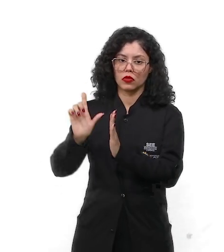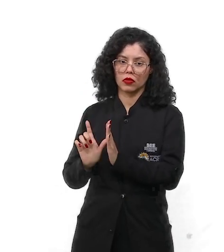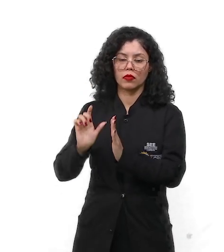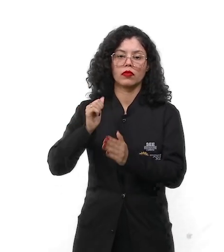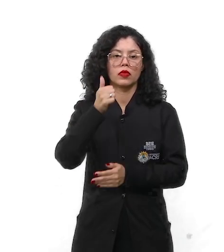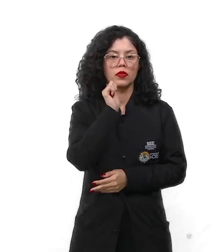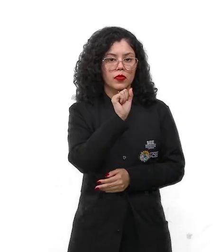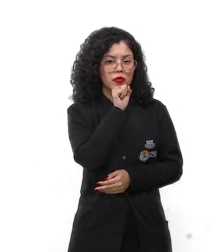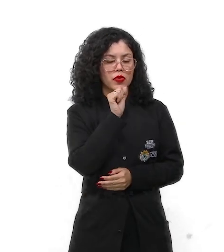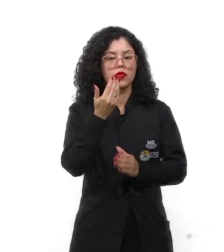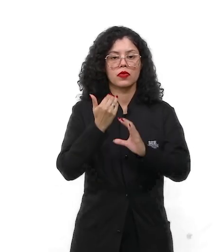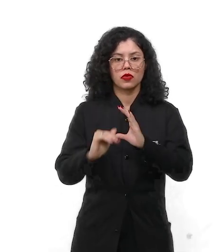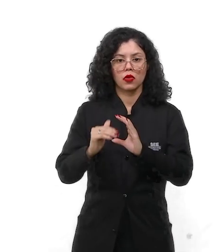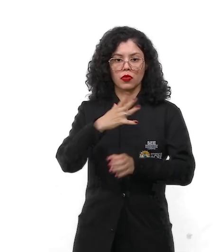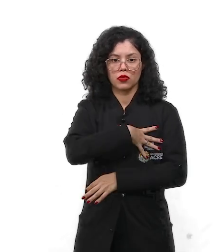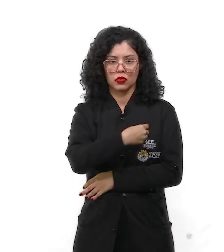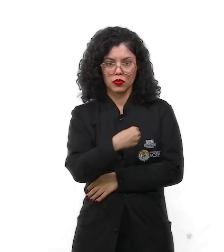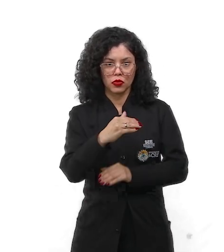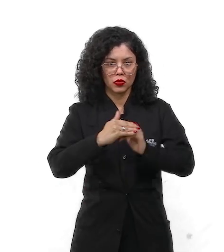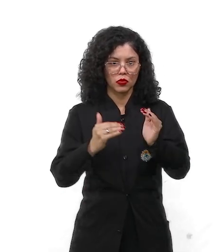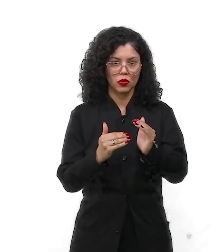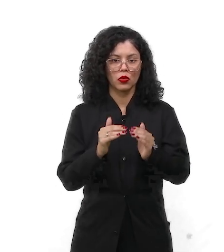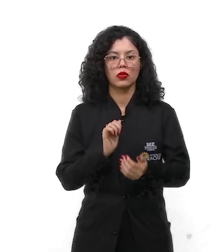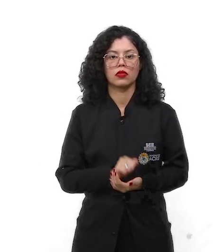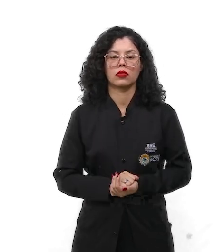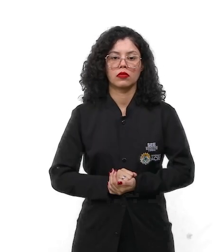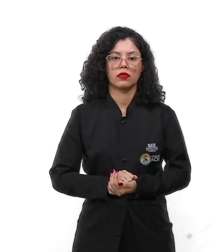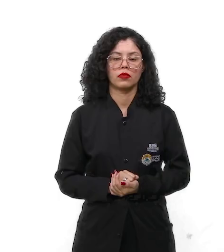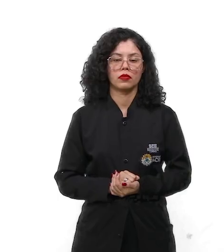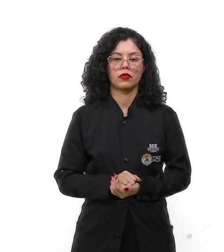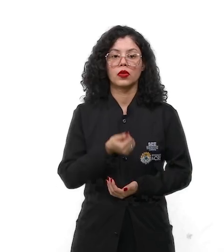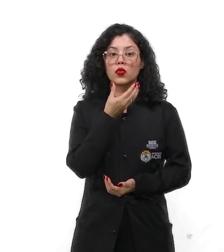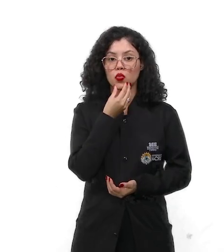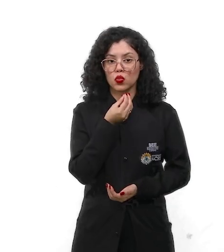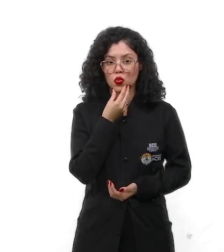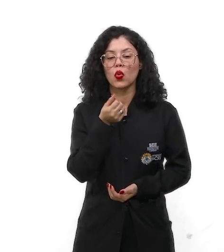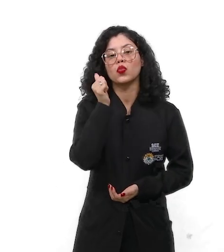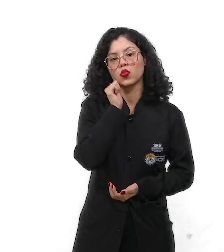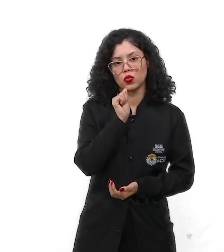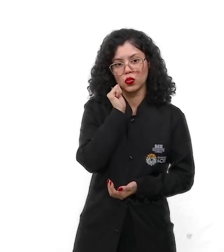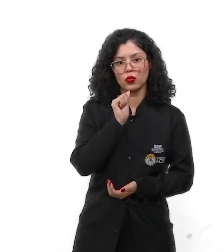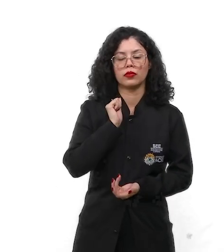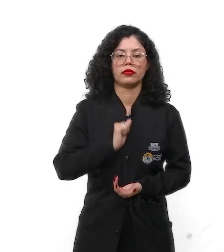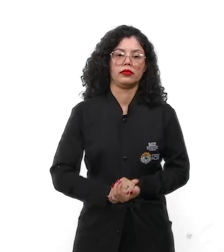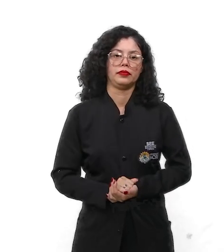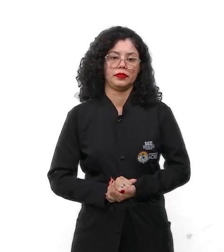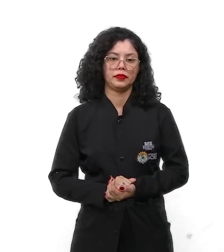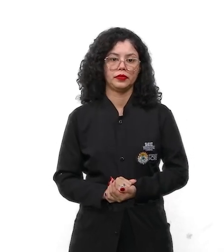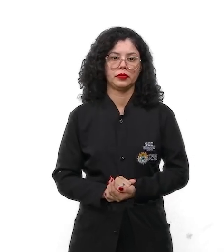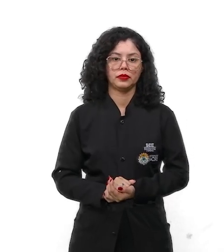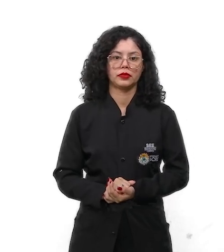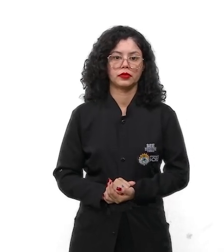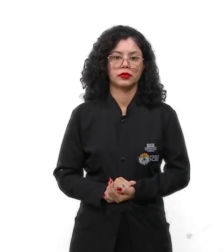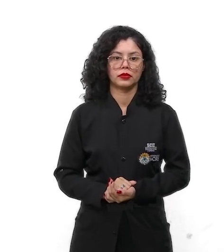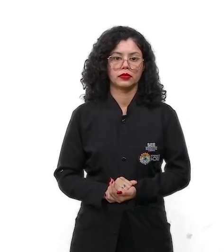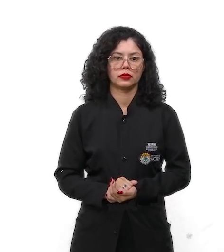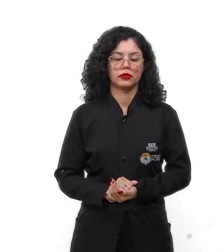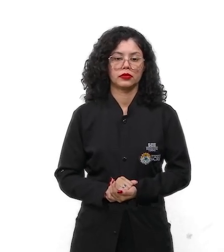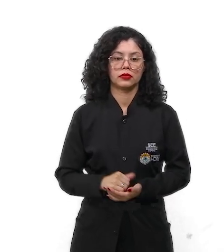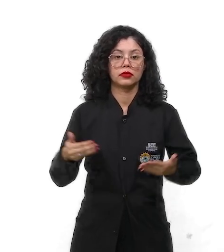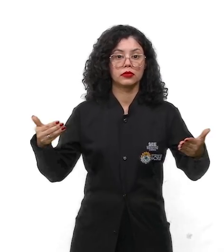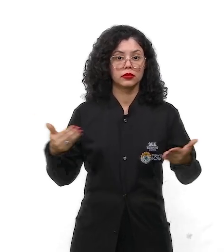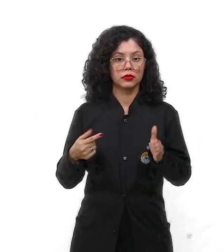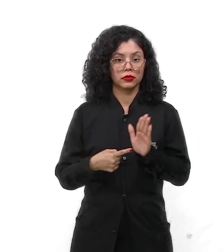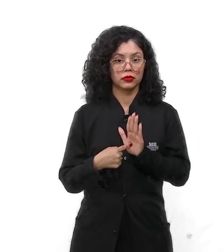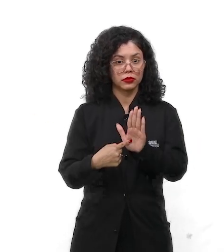mãe passou para os filhos todos, para os meninos e para as meninas. Então tá. Estão disponíveis